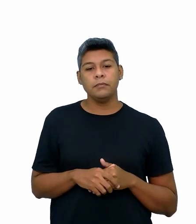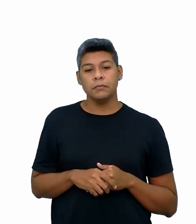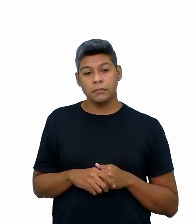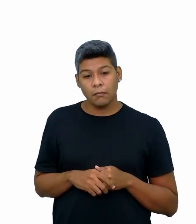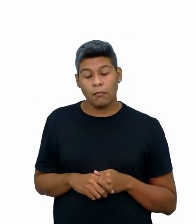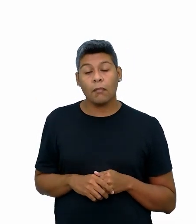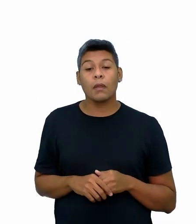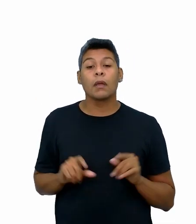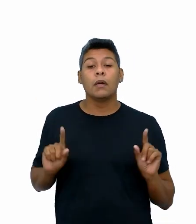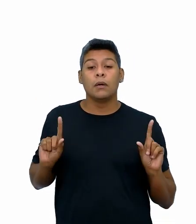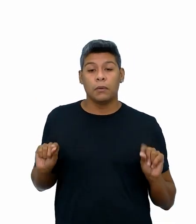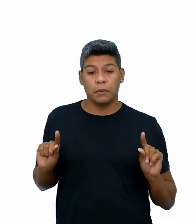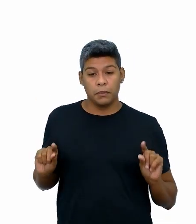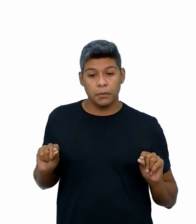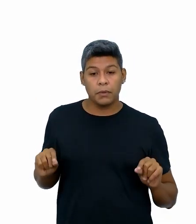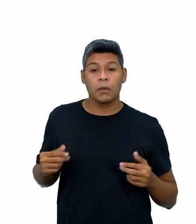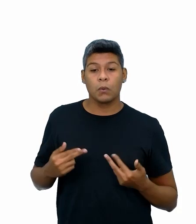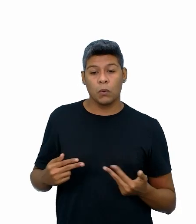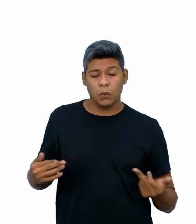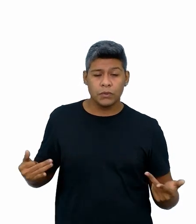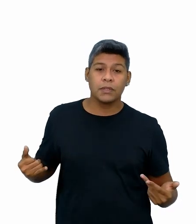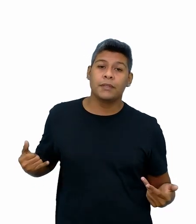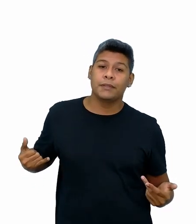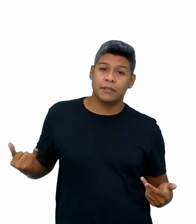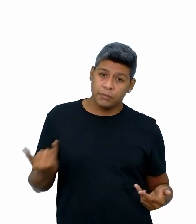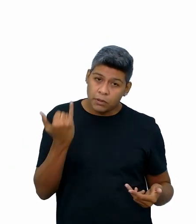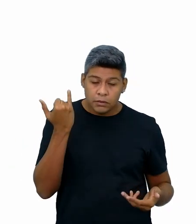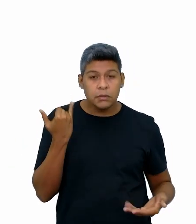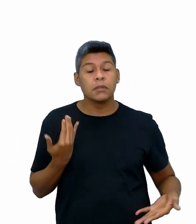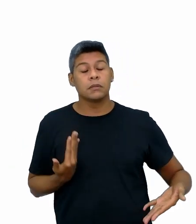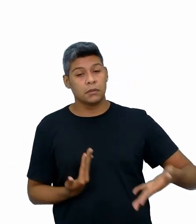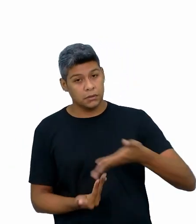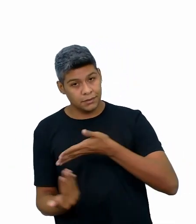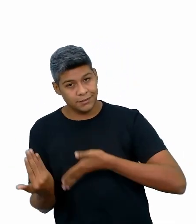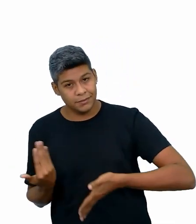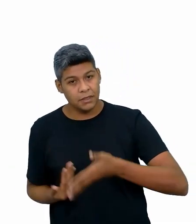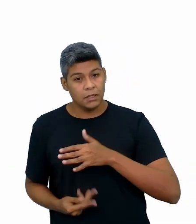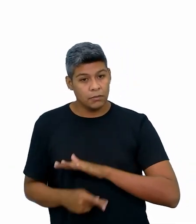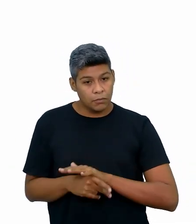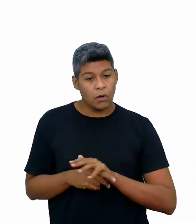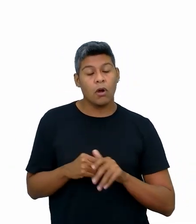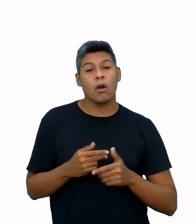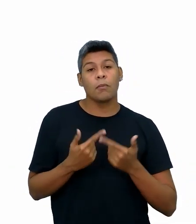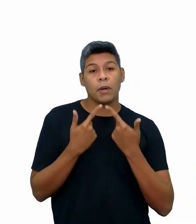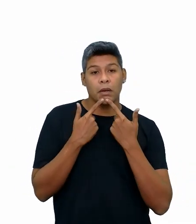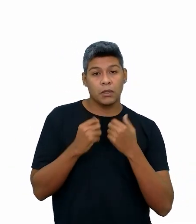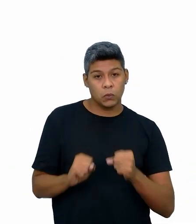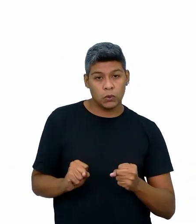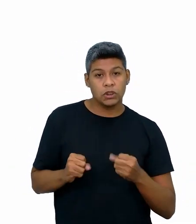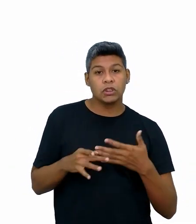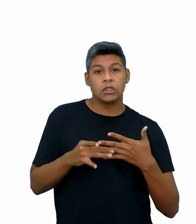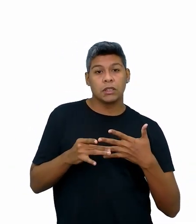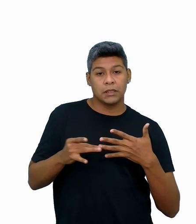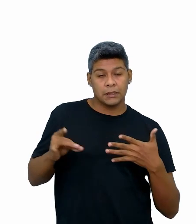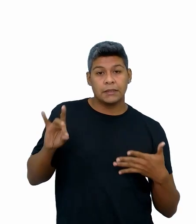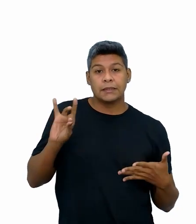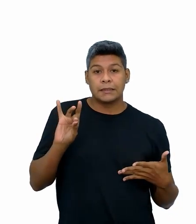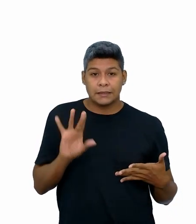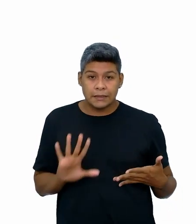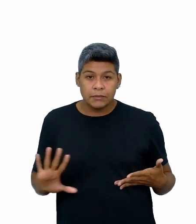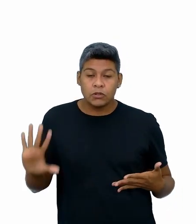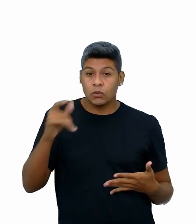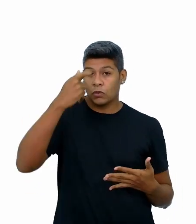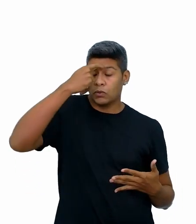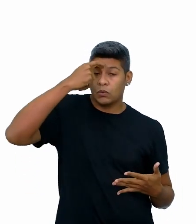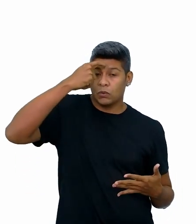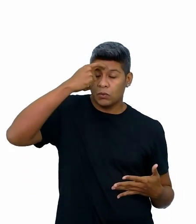a questão, então, de alguns pontos importantes que são relativos aí à análise linguística e semiótica, que envolve conhecimentos